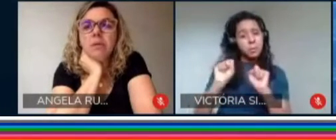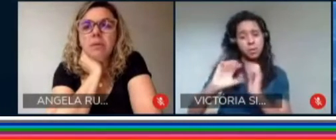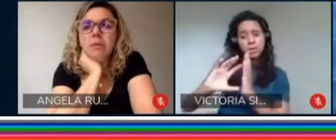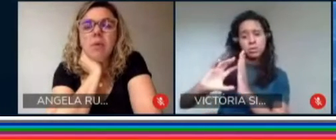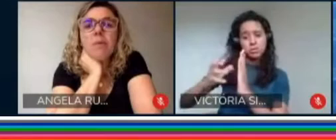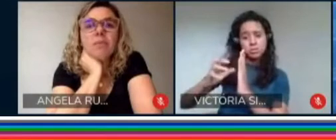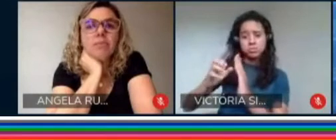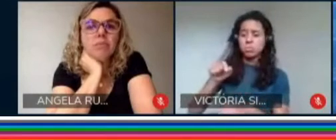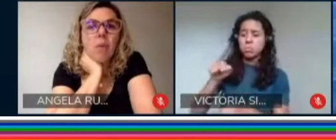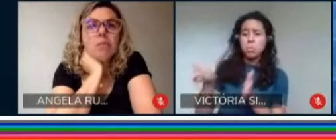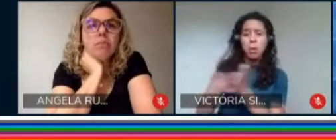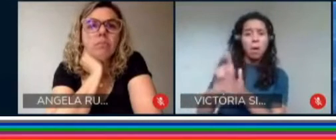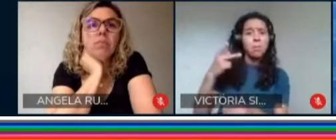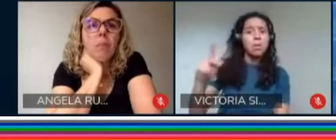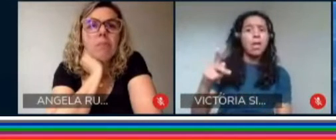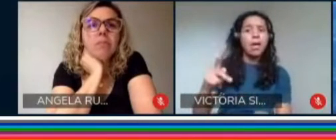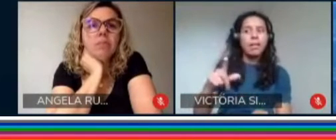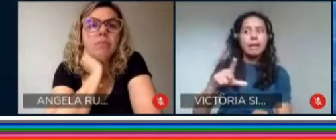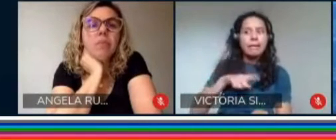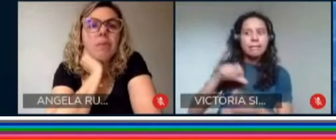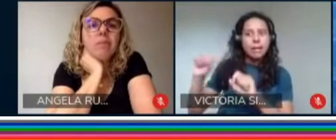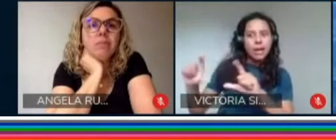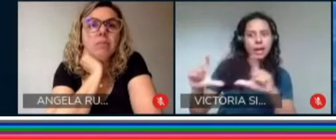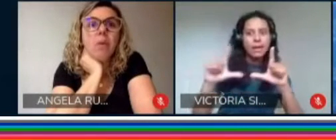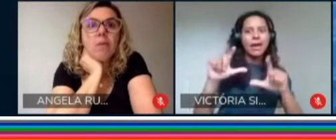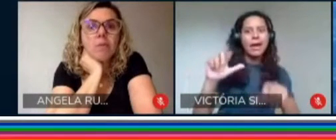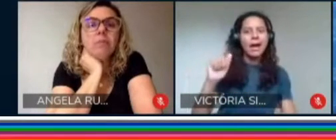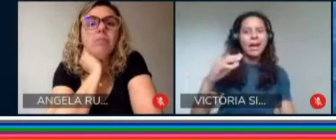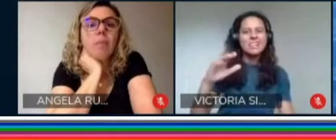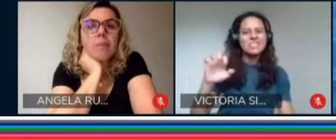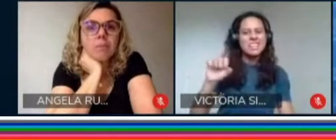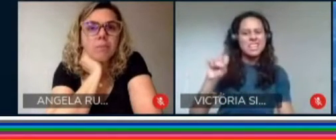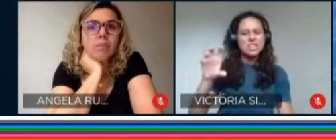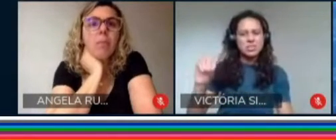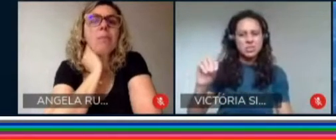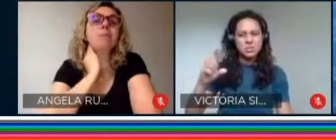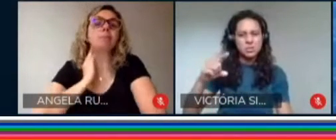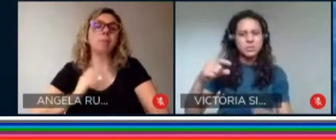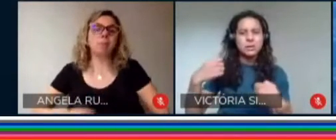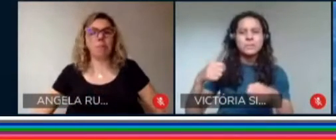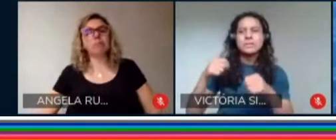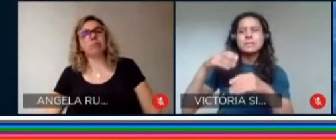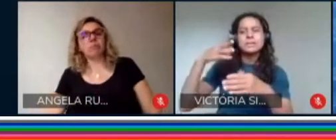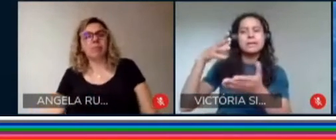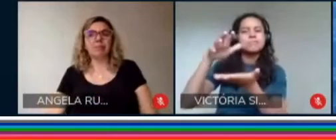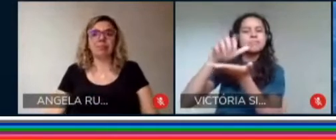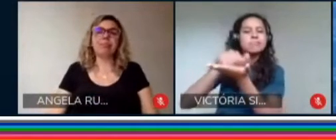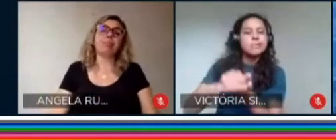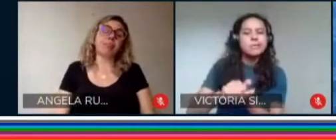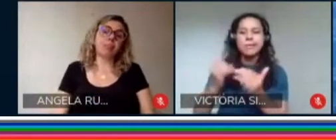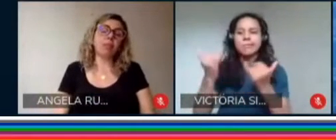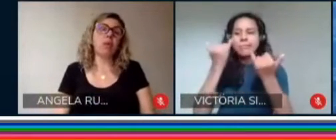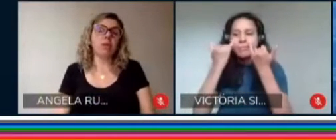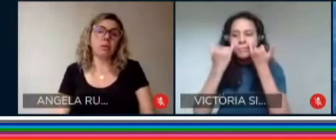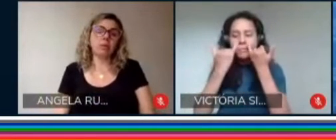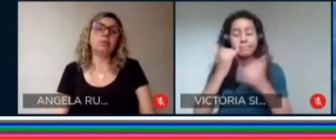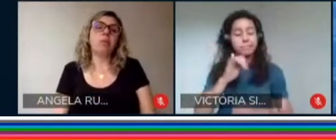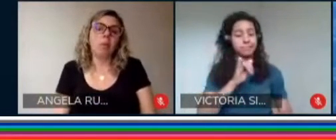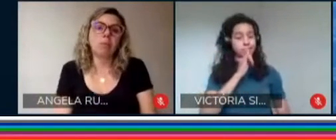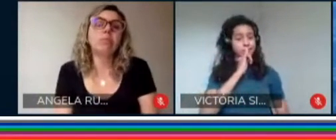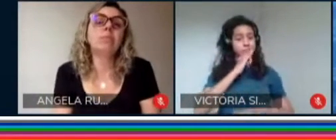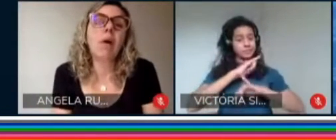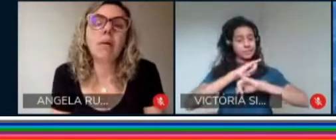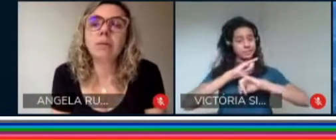Se existe acesso, a gente usa. A gente sempre fica dizendo, né, que os recursos custam muito caro para a